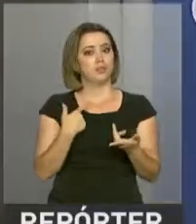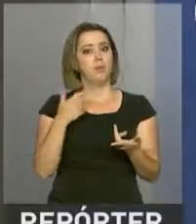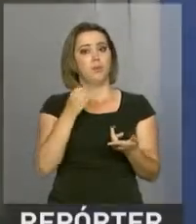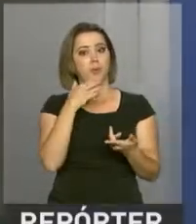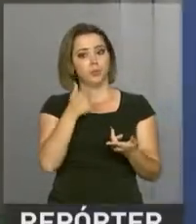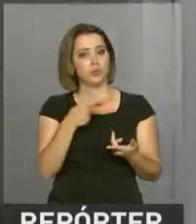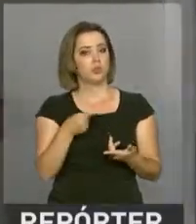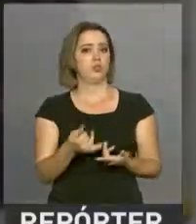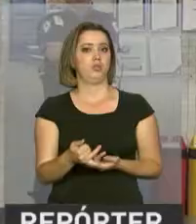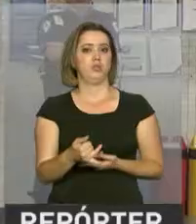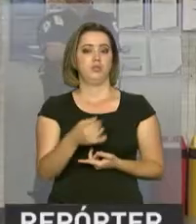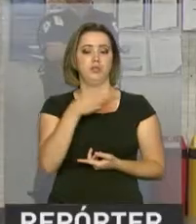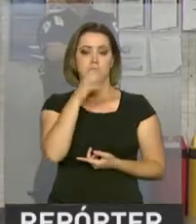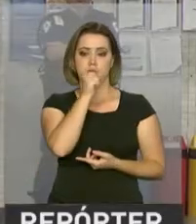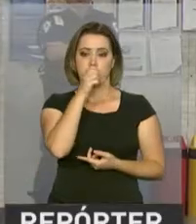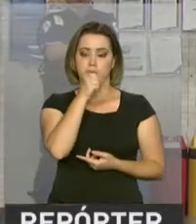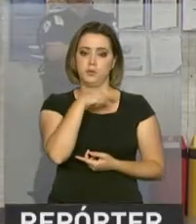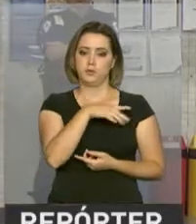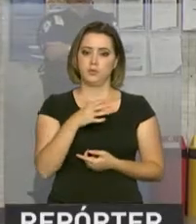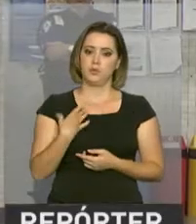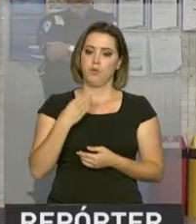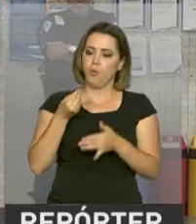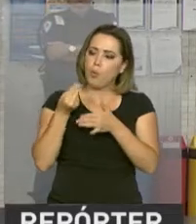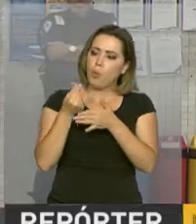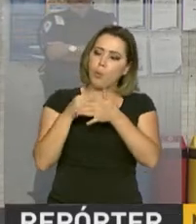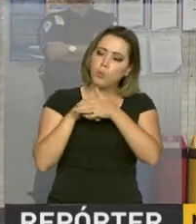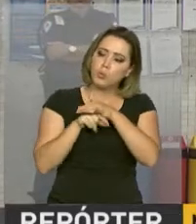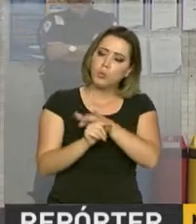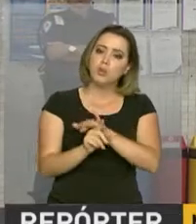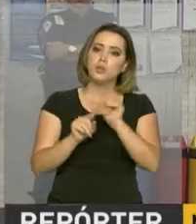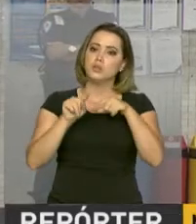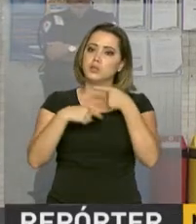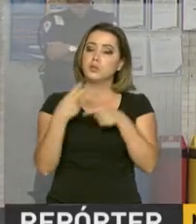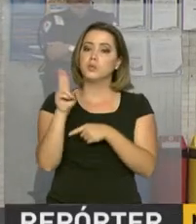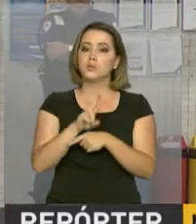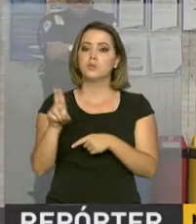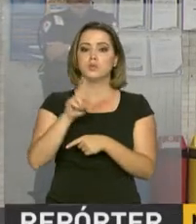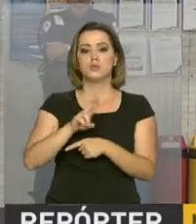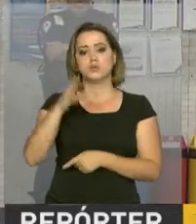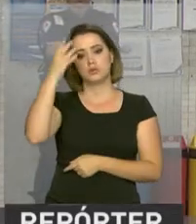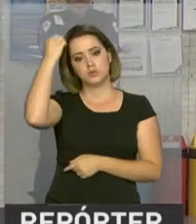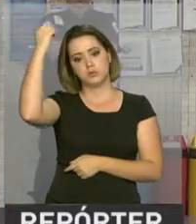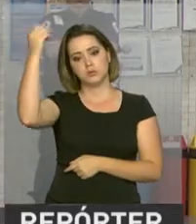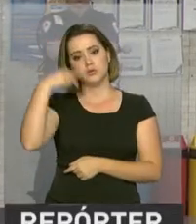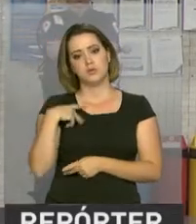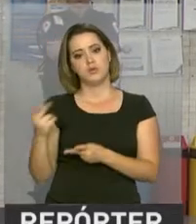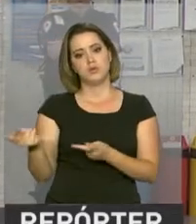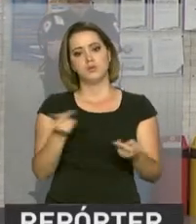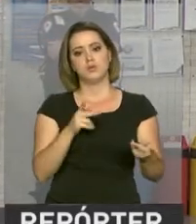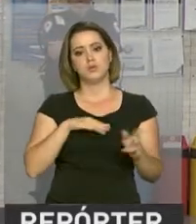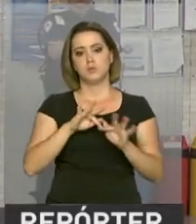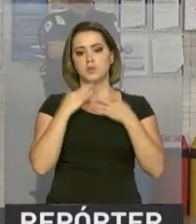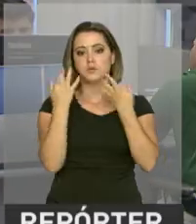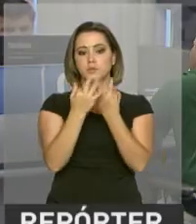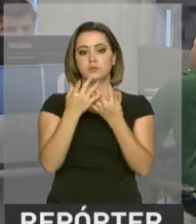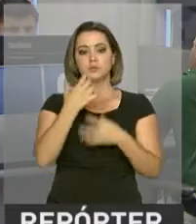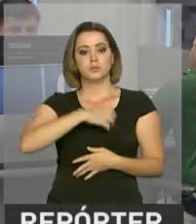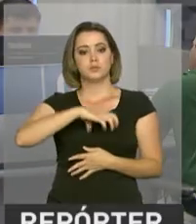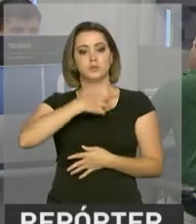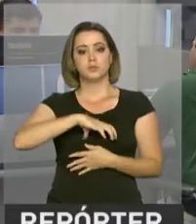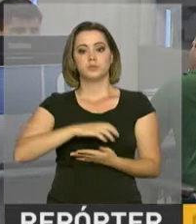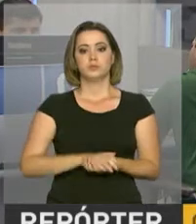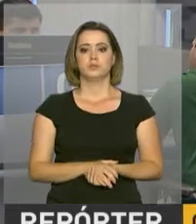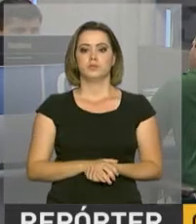marcelo já faz planos ou deixa na poupança mas depois usar para viajar para visitar meu colaborou para